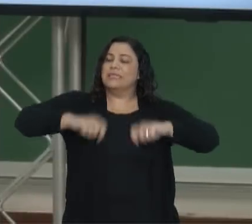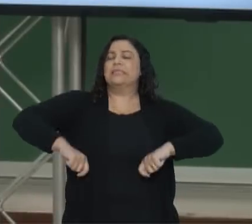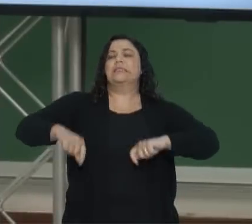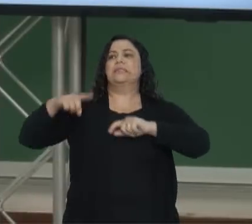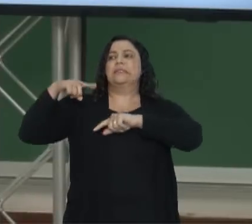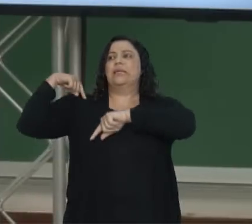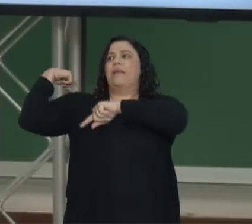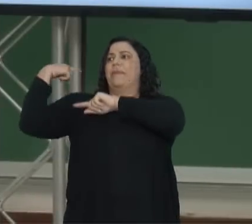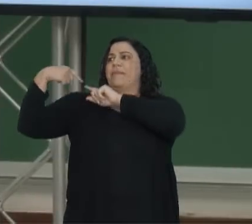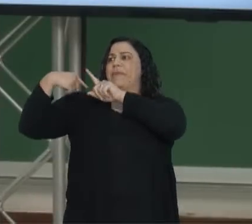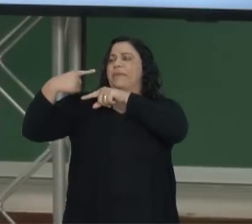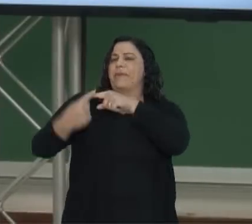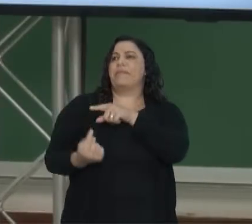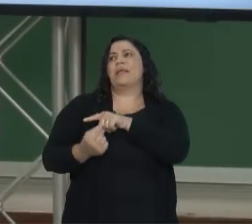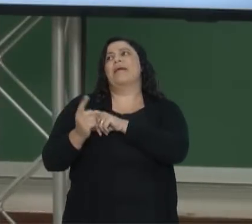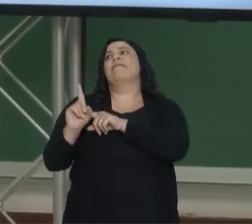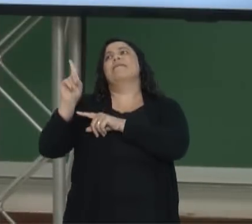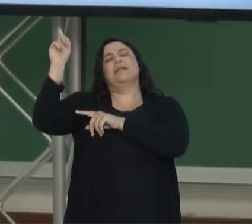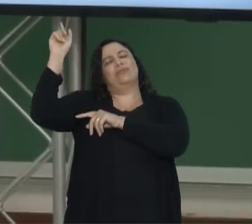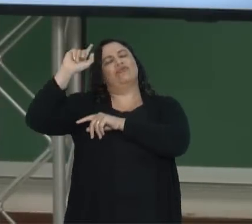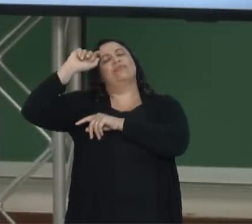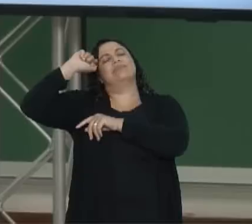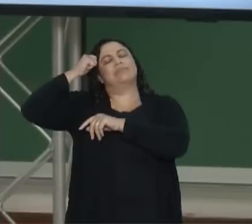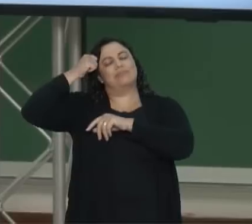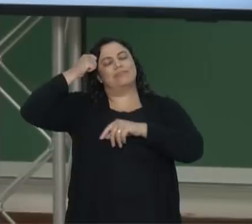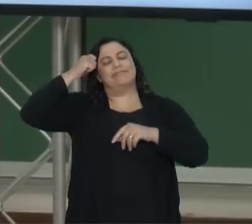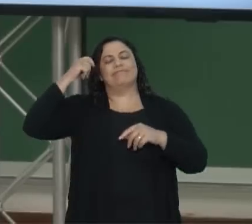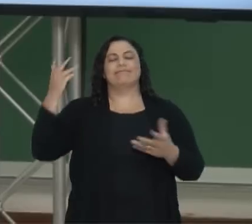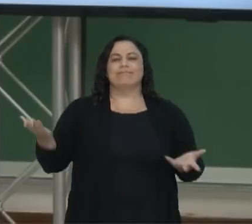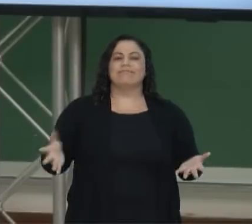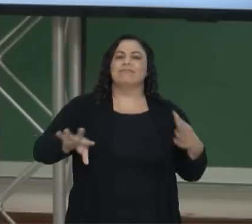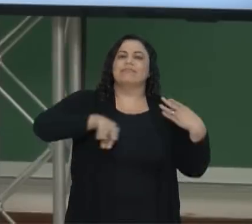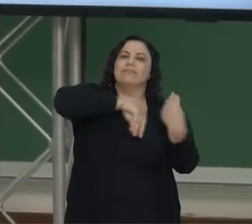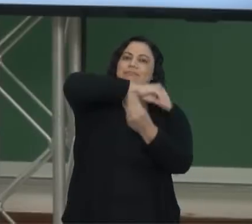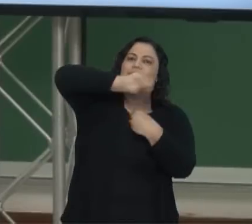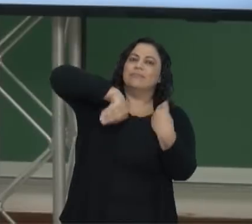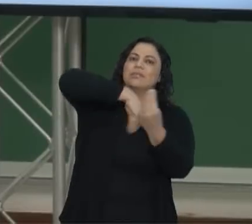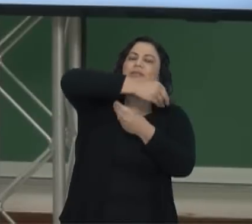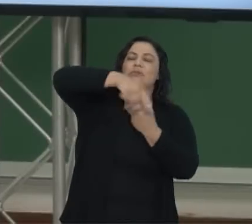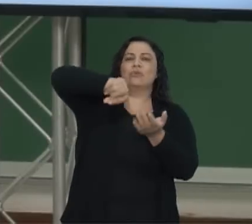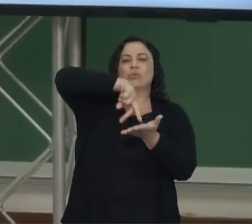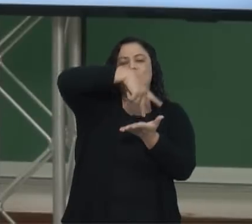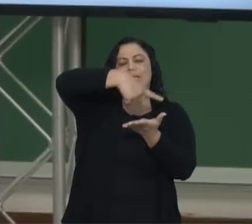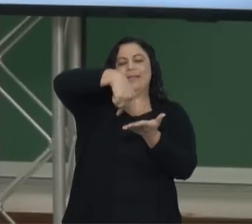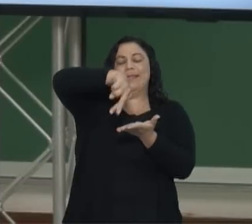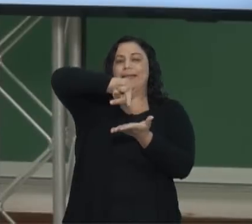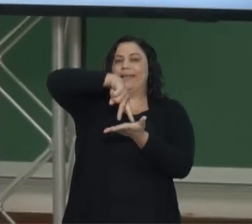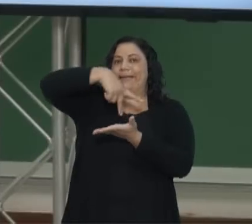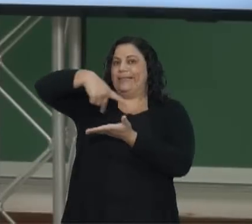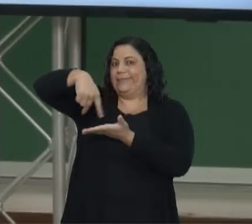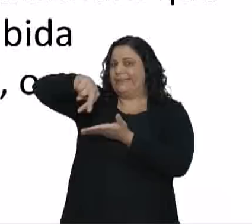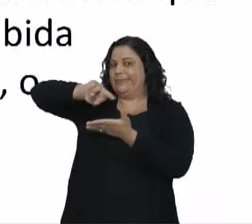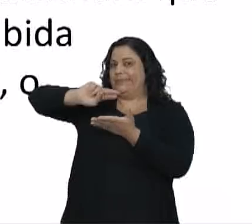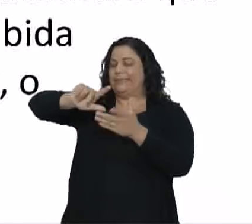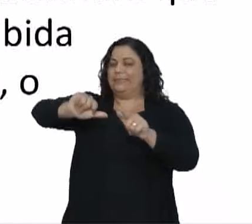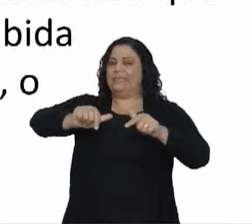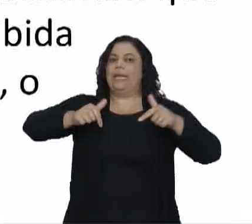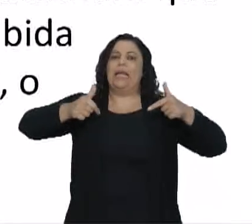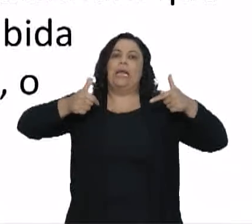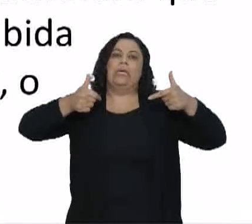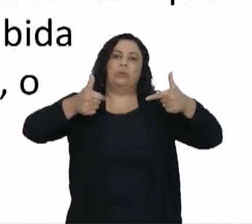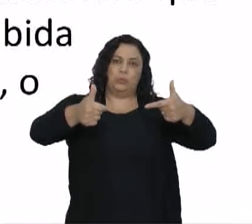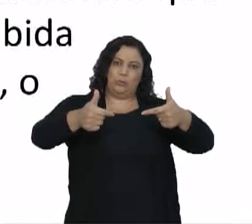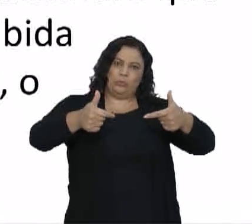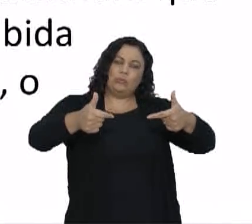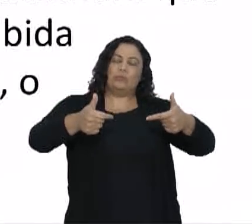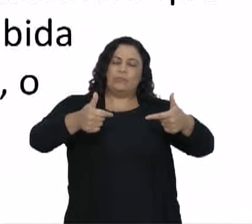cultural dos povos africanos. Então ali é uma mistura de dança e luta, criada pelos escravos como uma